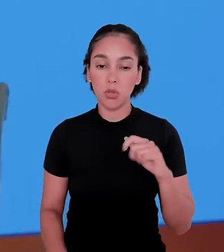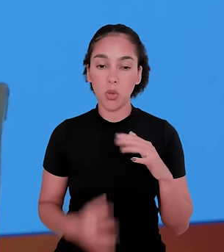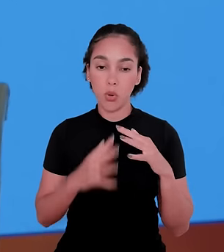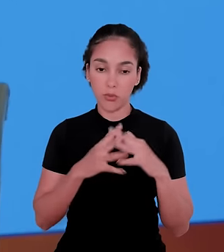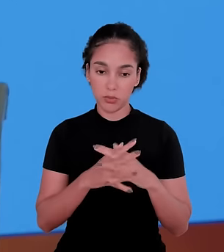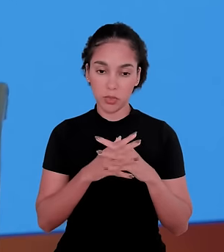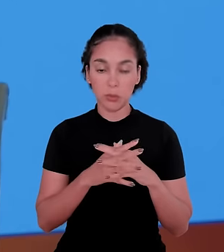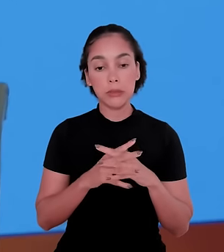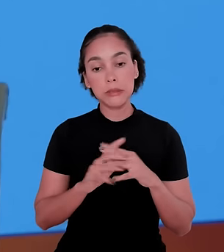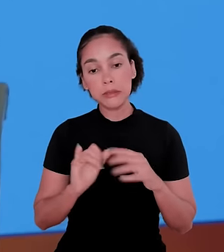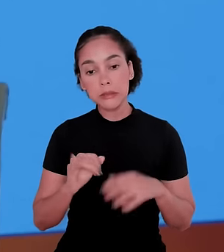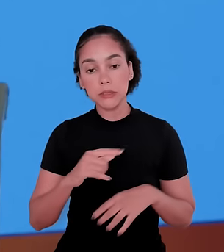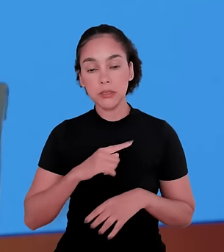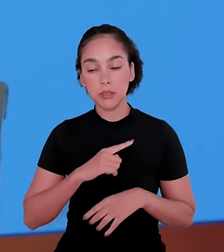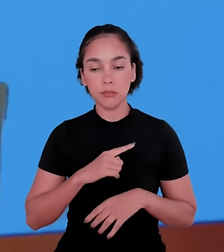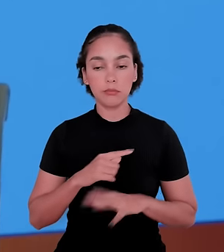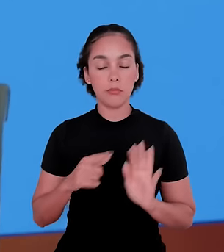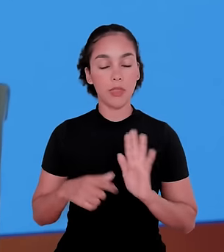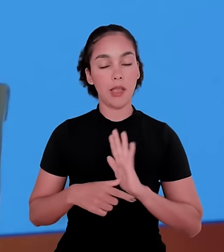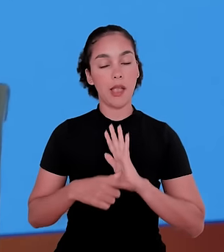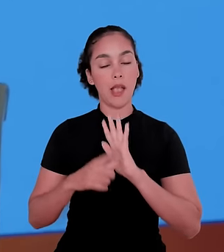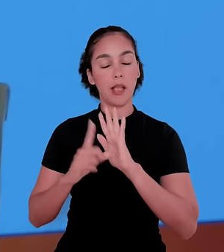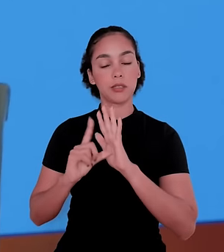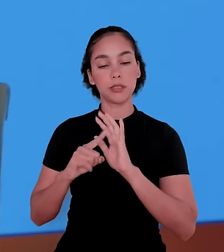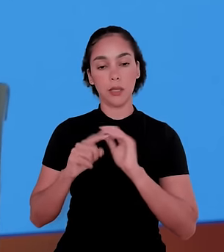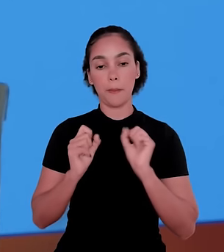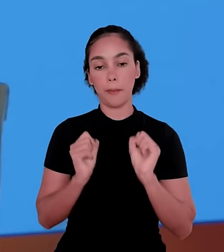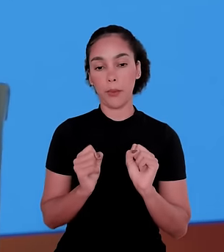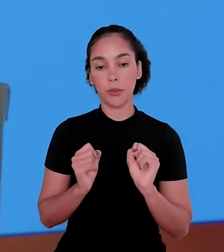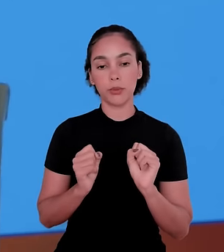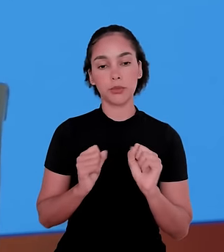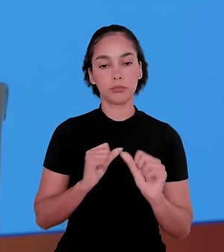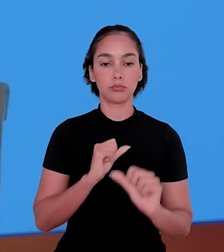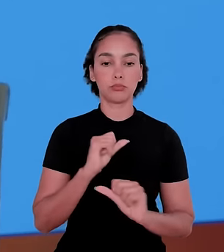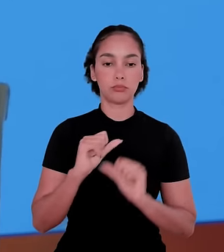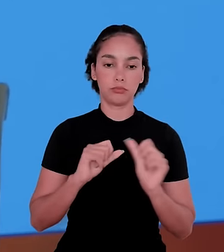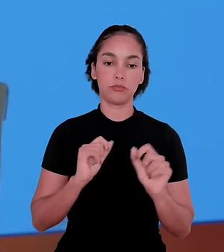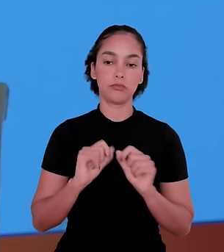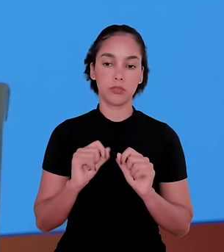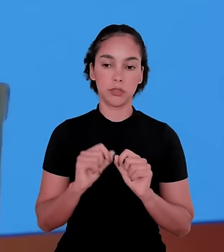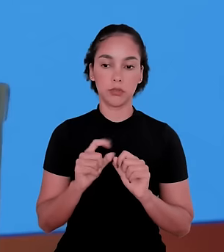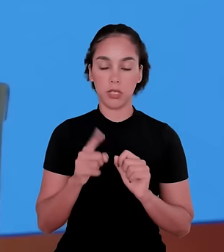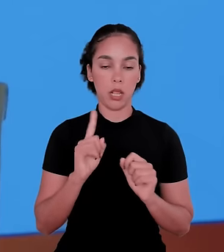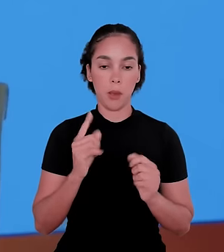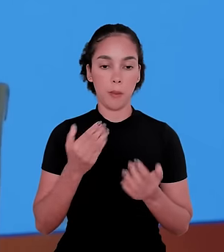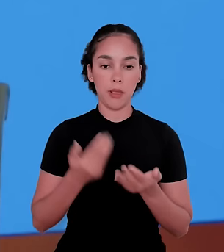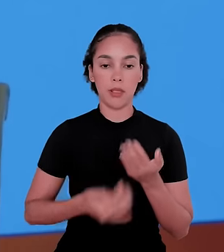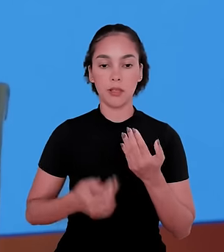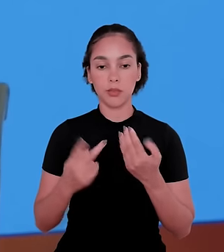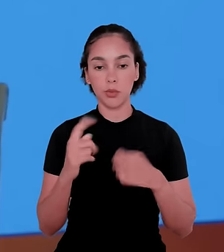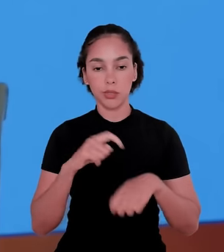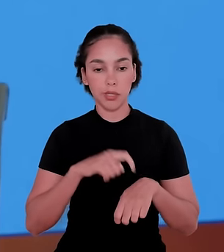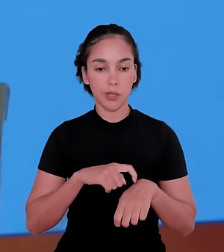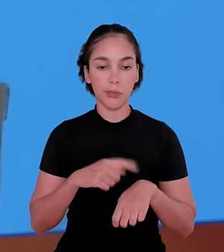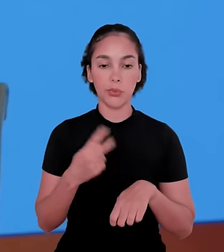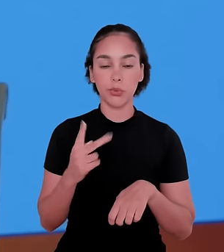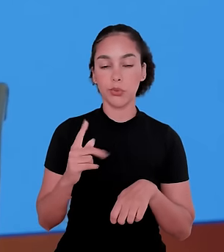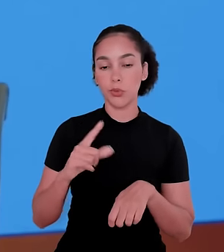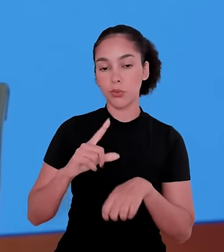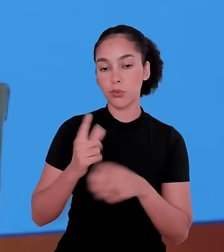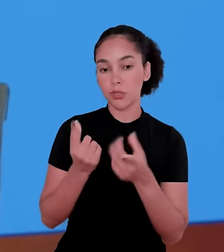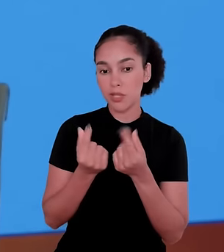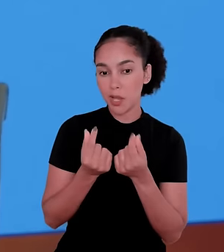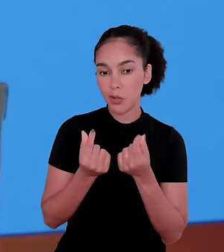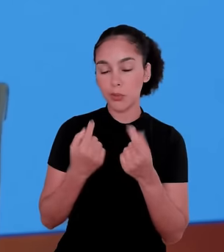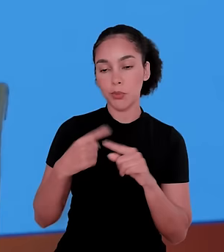confusão e se tiver antes de depositar você já pode fazer alguma alteração ali para você não perder o seu tempo o seu dinheiro